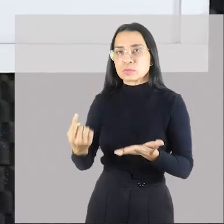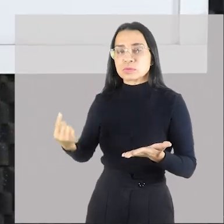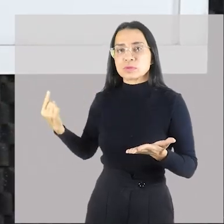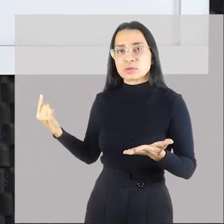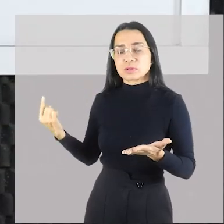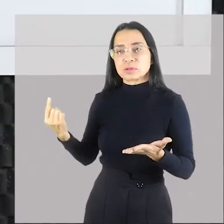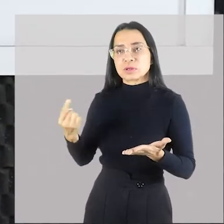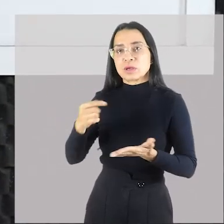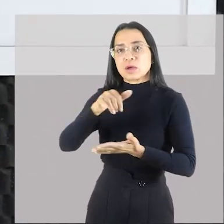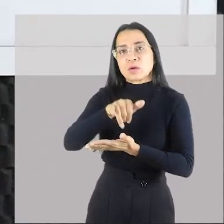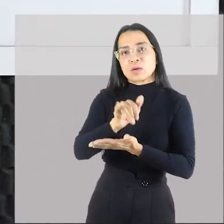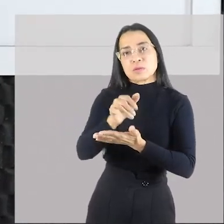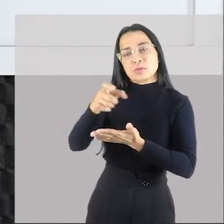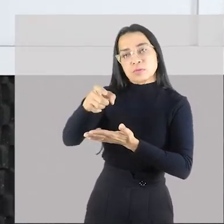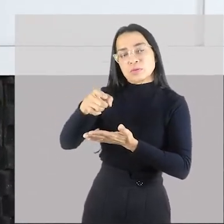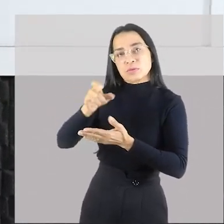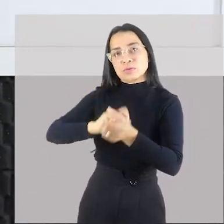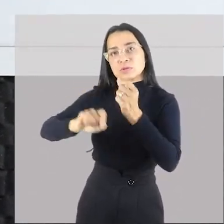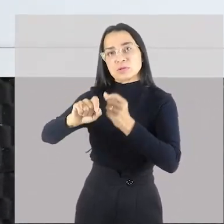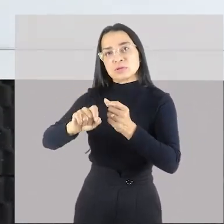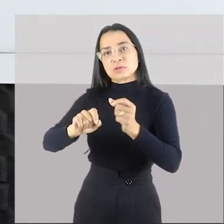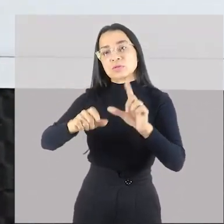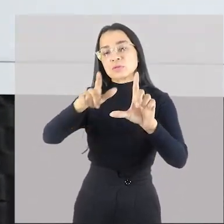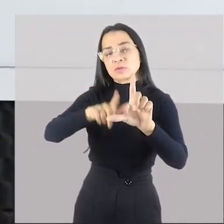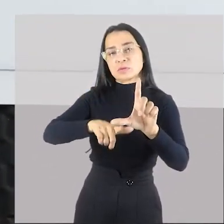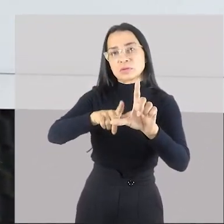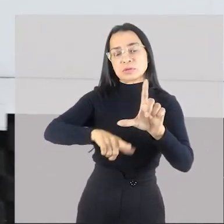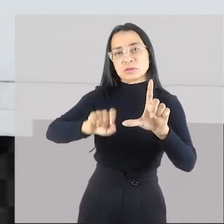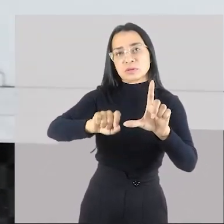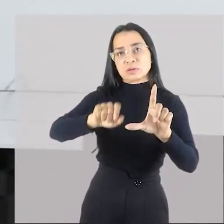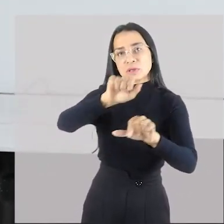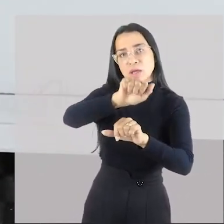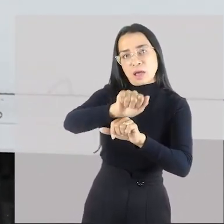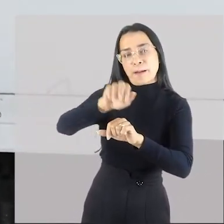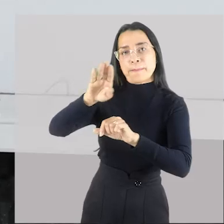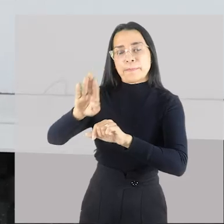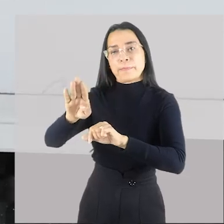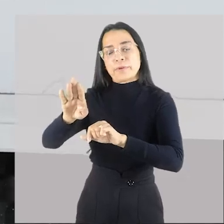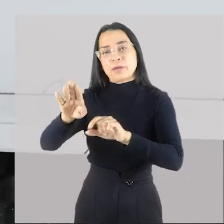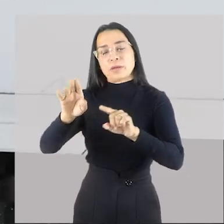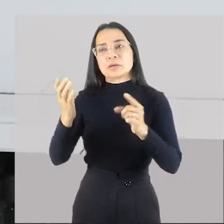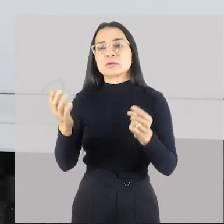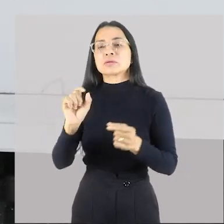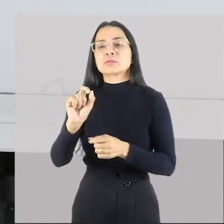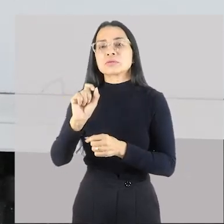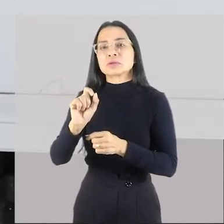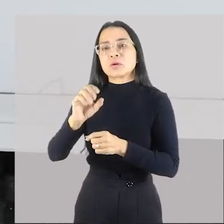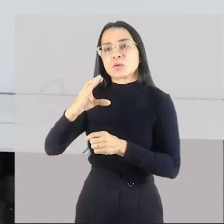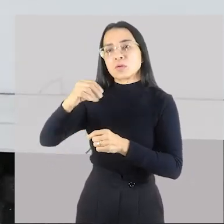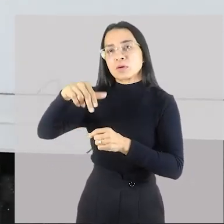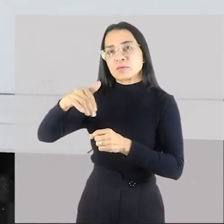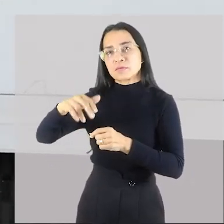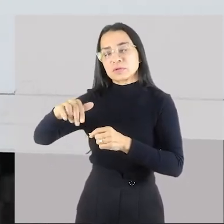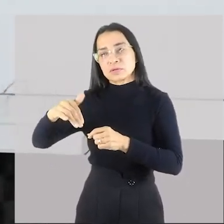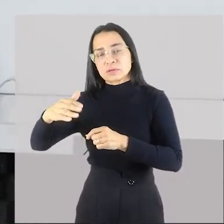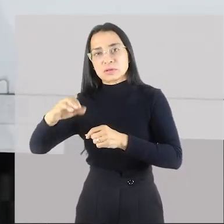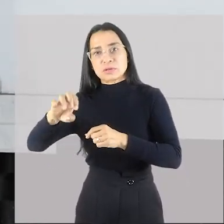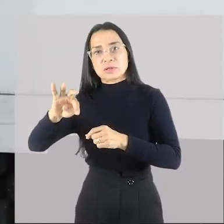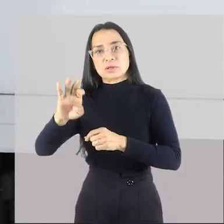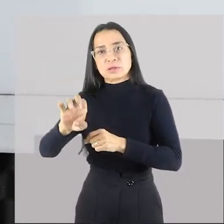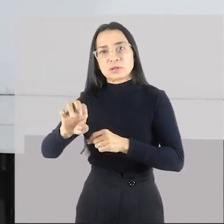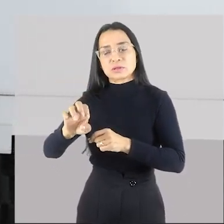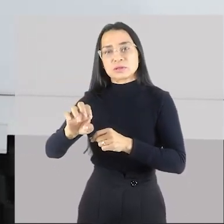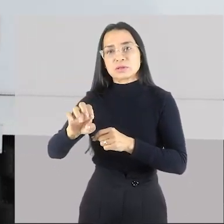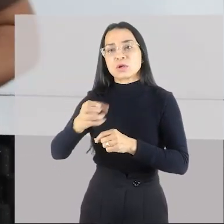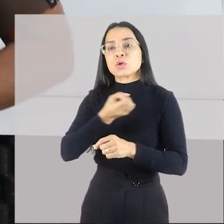esse x são as nossas variáveis, esse a, esse b são coeficientes, são números